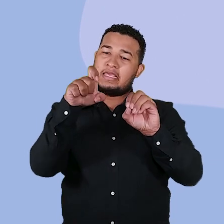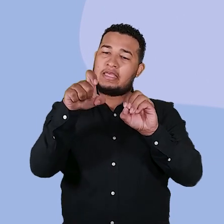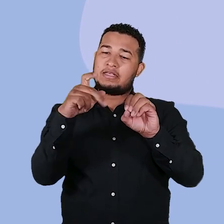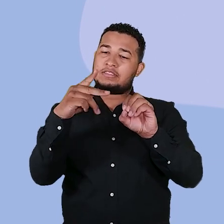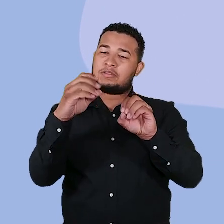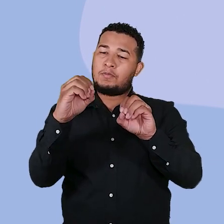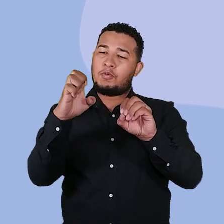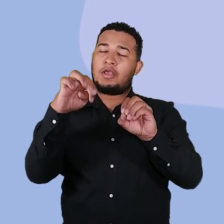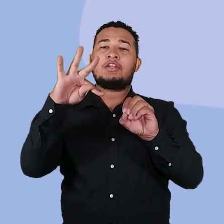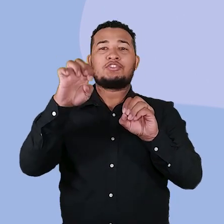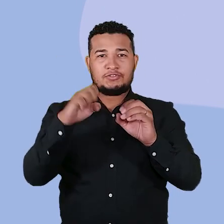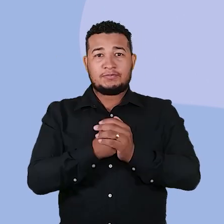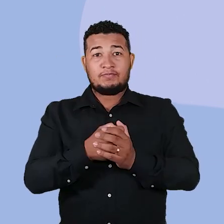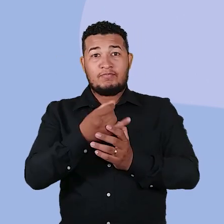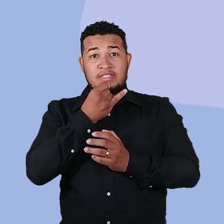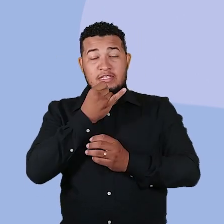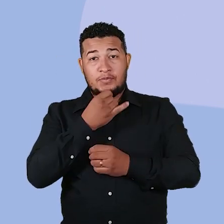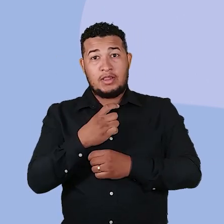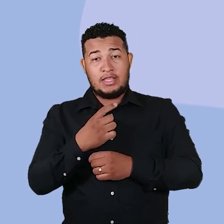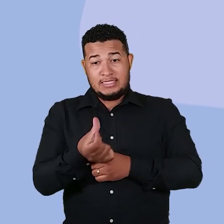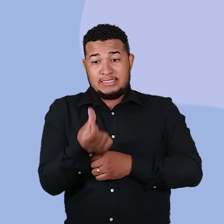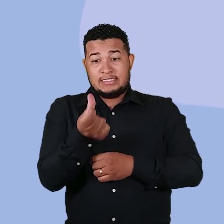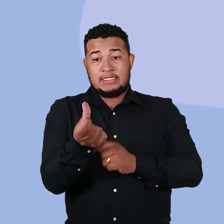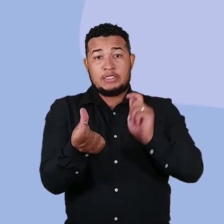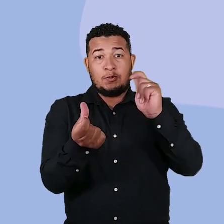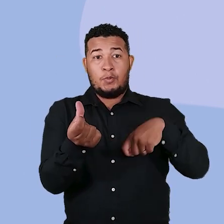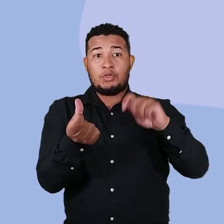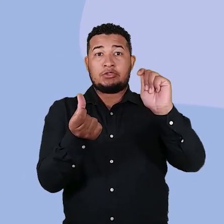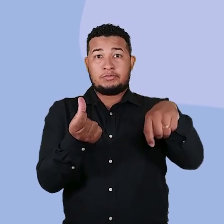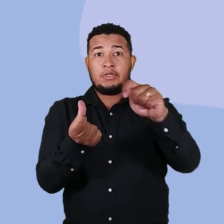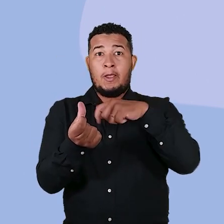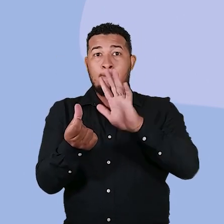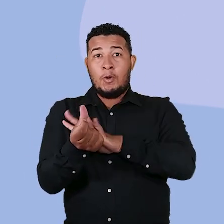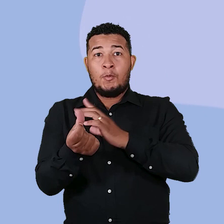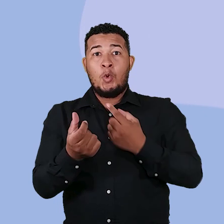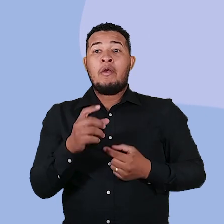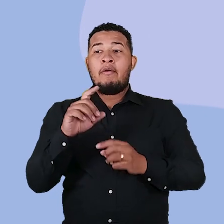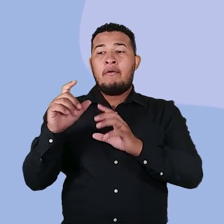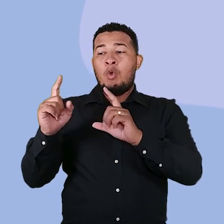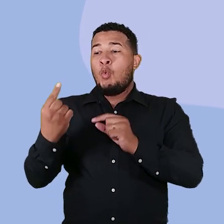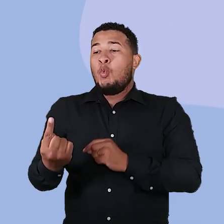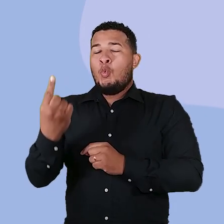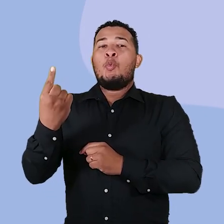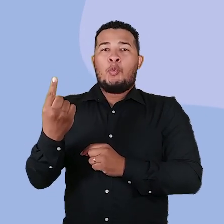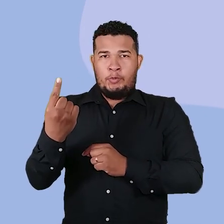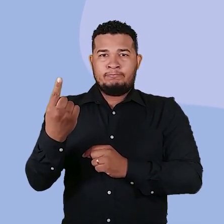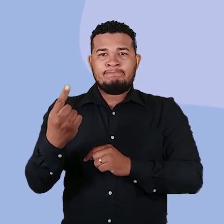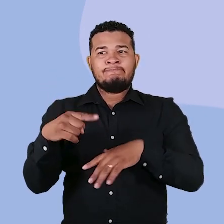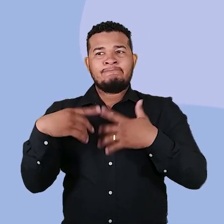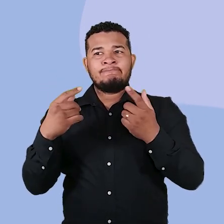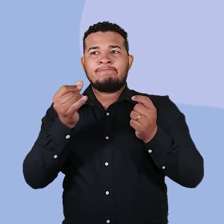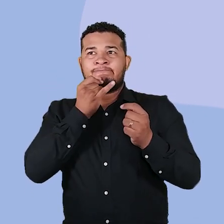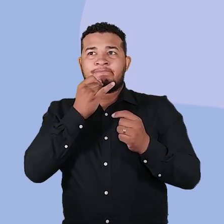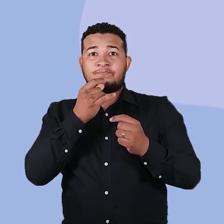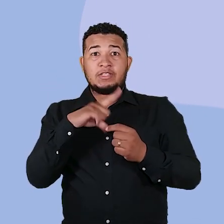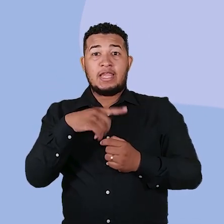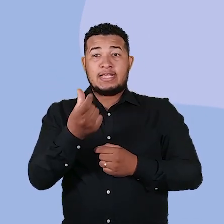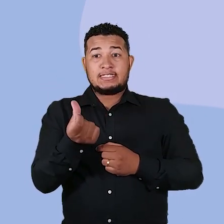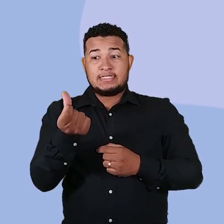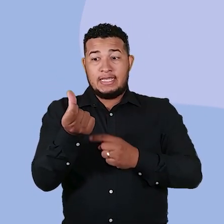observe nós temos seis possibilidades para um dado